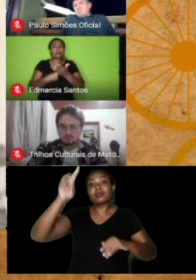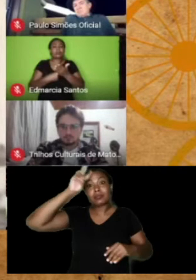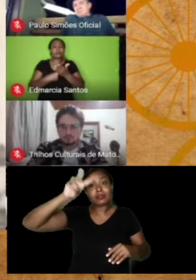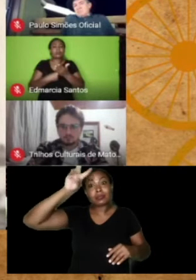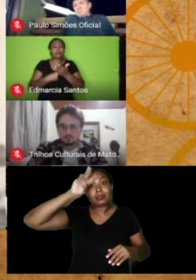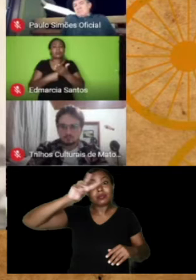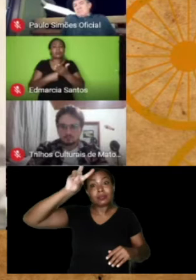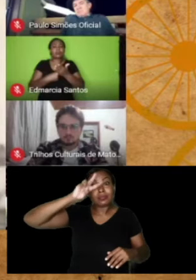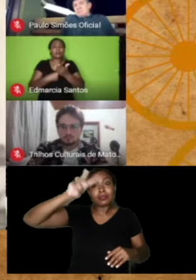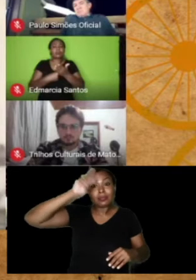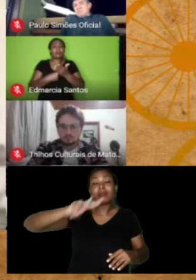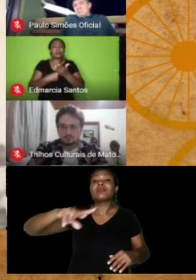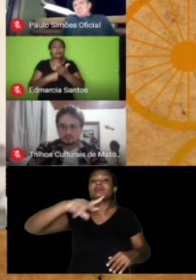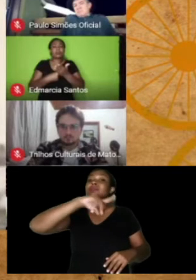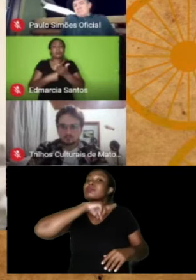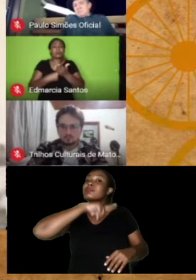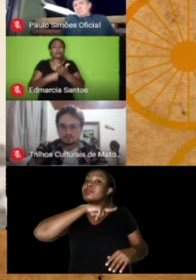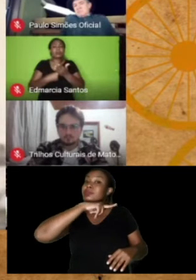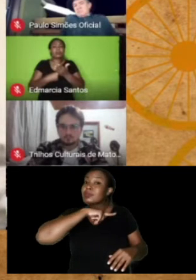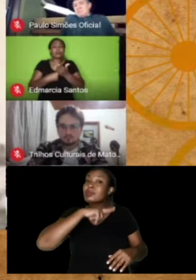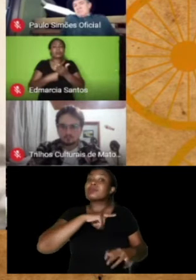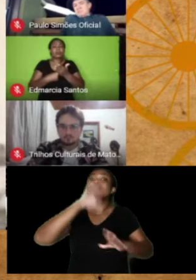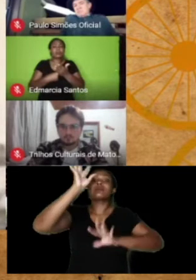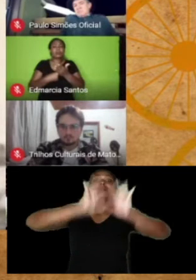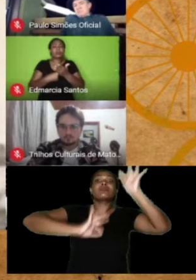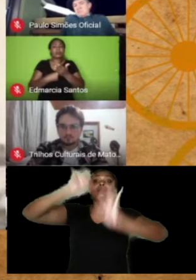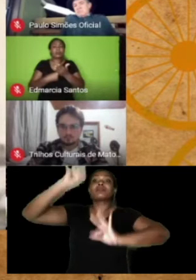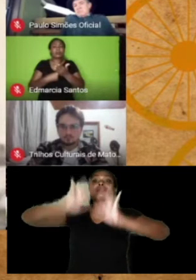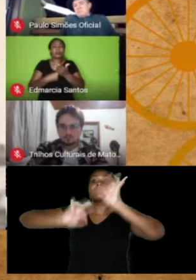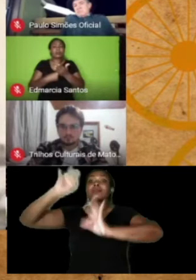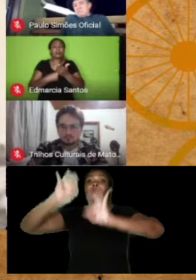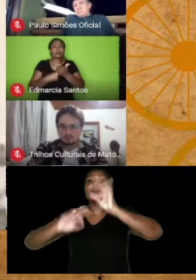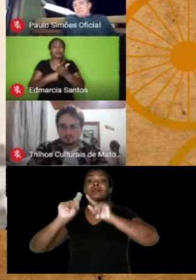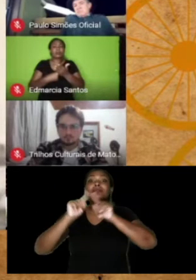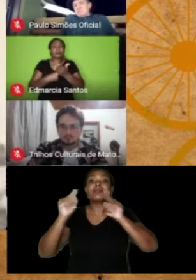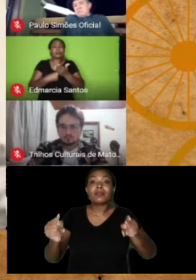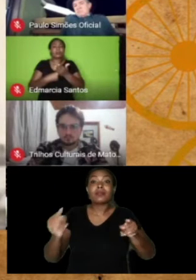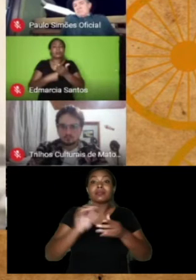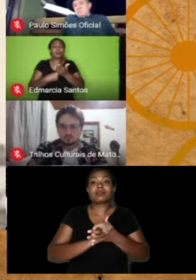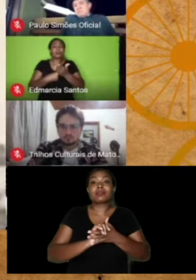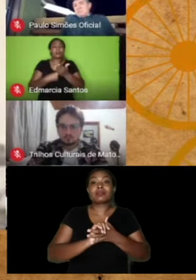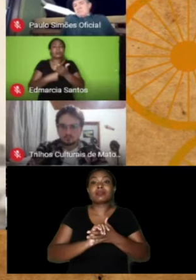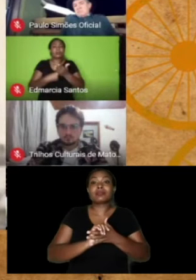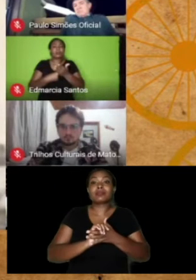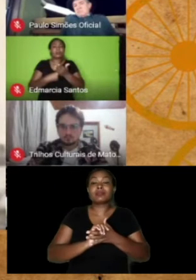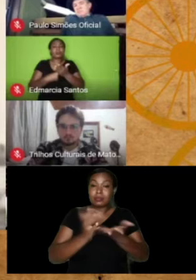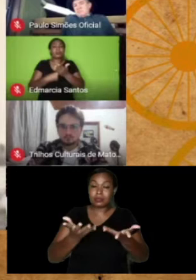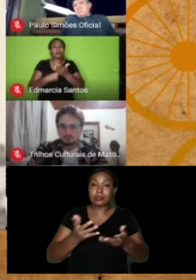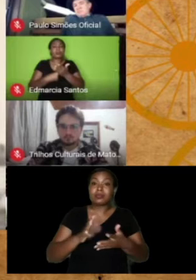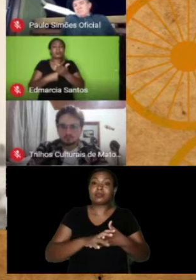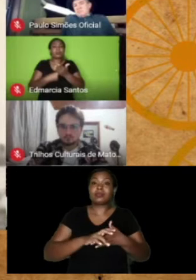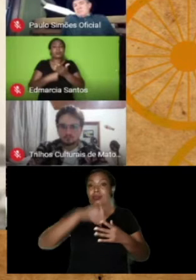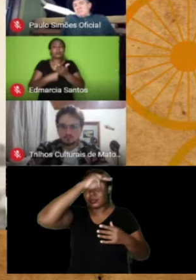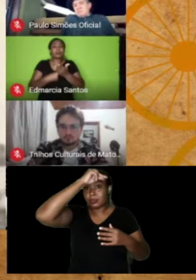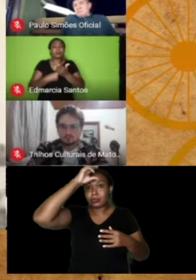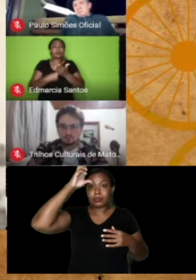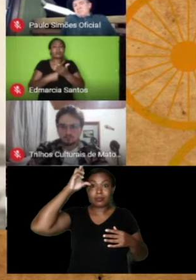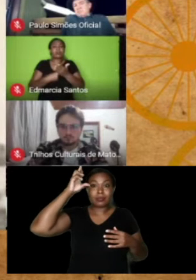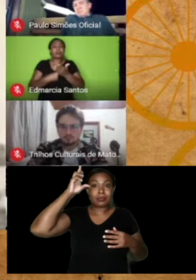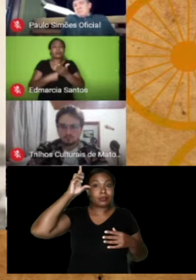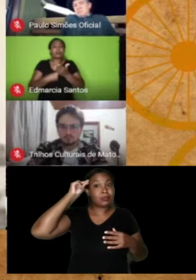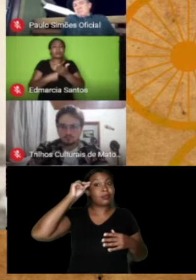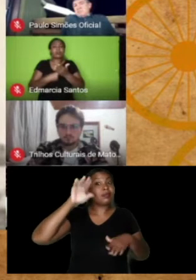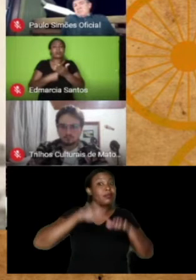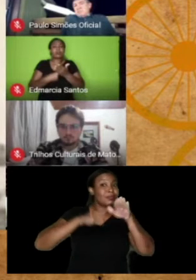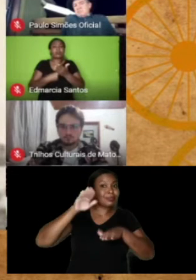de Três Lagoas, estão sendo restaurados, mas isso, numa gestão, talvez numa próxima gestão, nós não